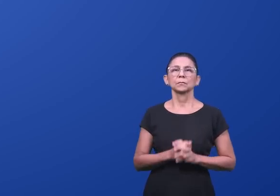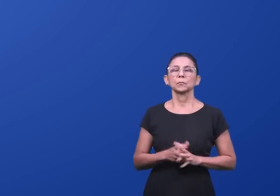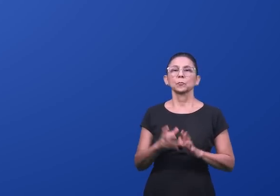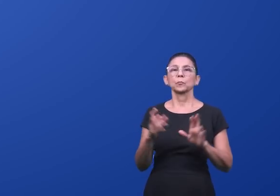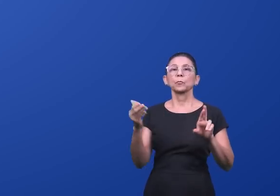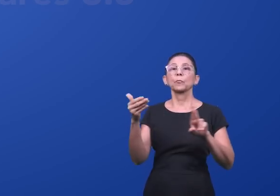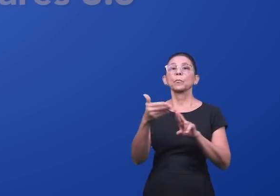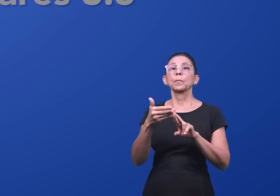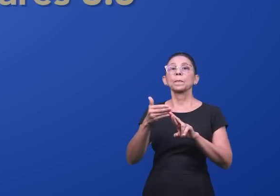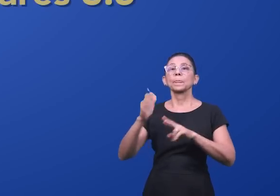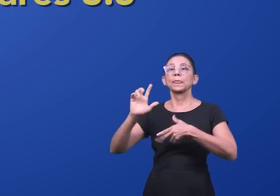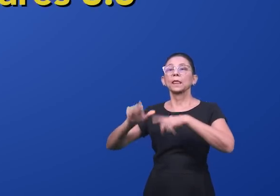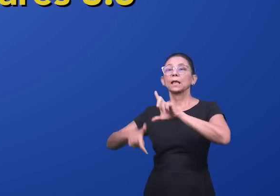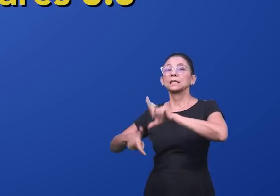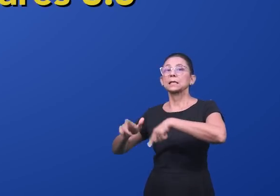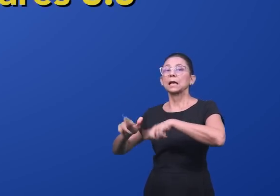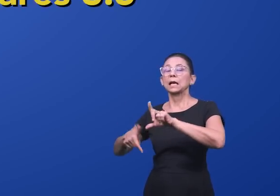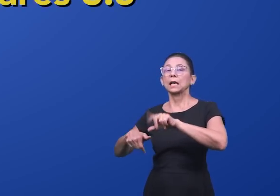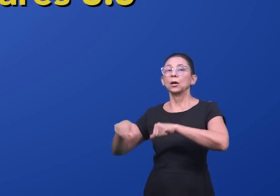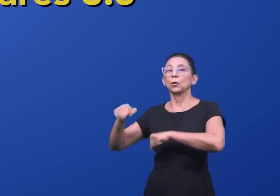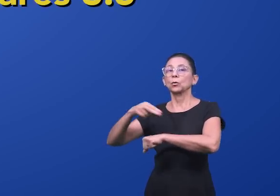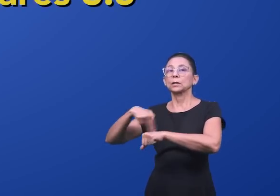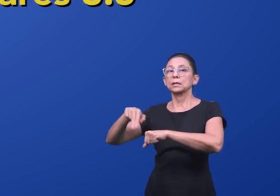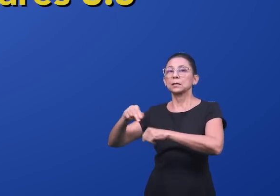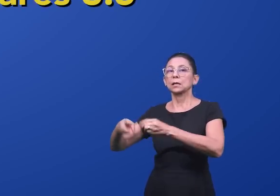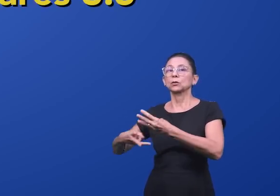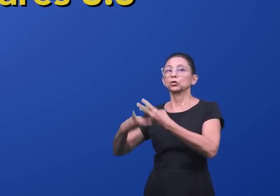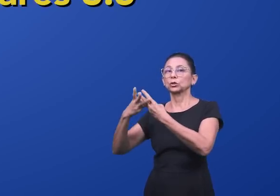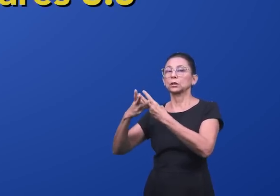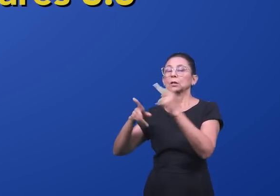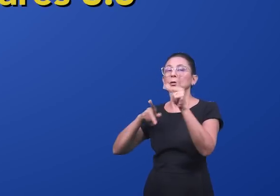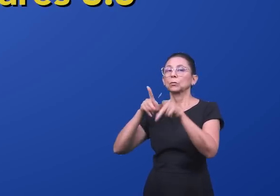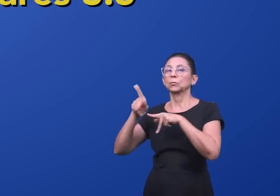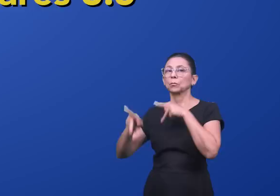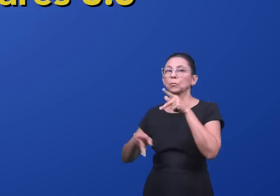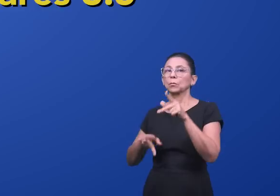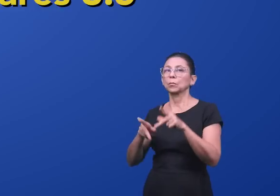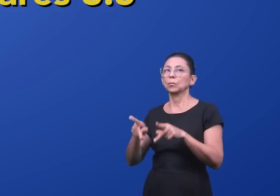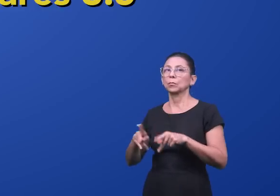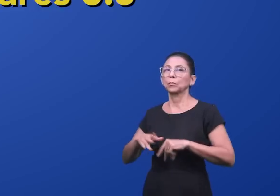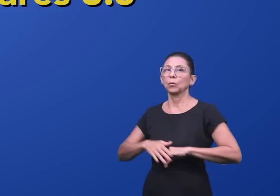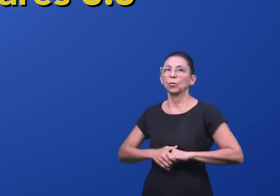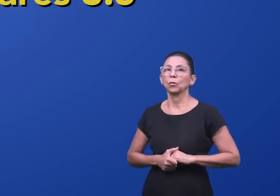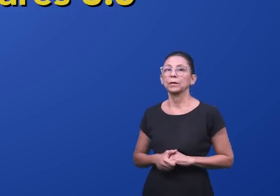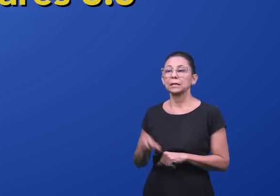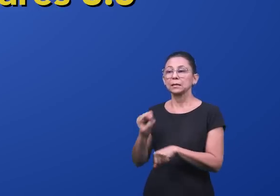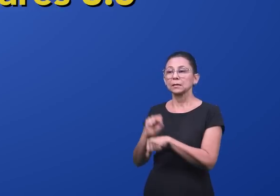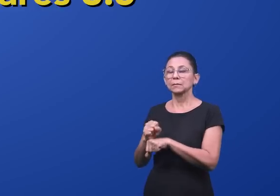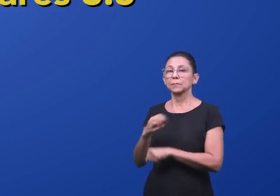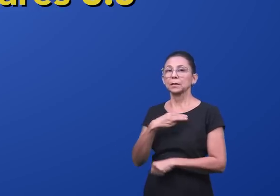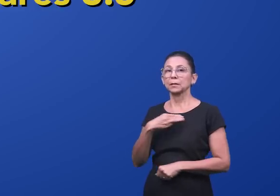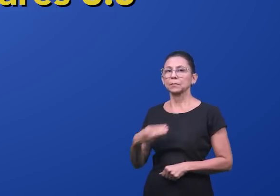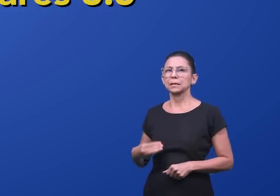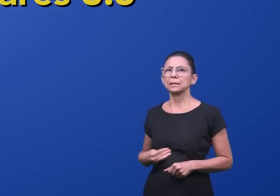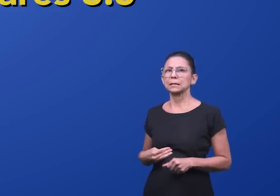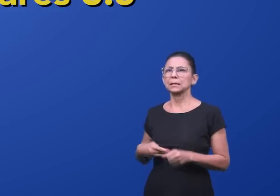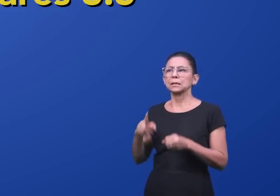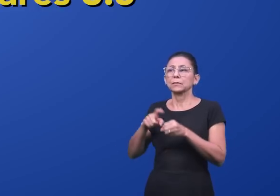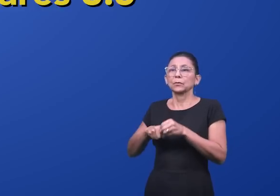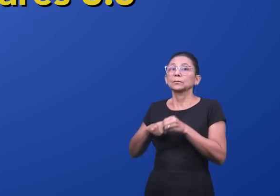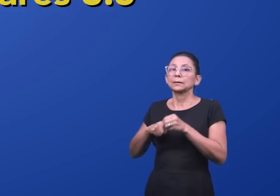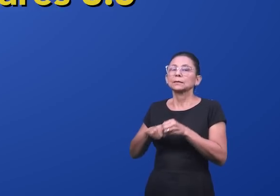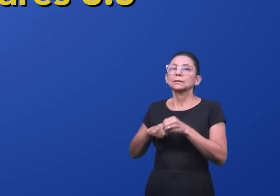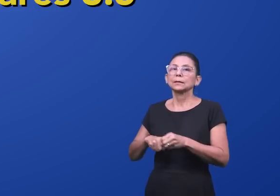Israel. A nação de Israel, o povo judeu, sempre aguardou o seu Messias, a volta do